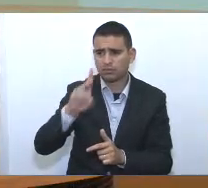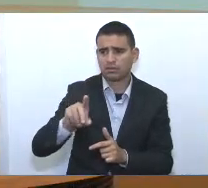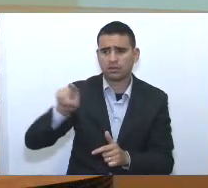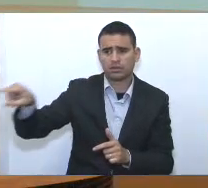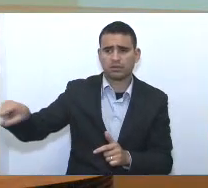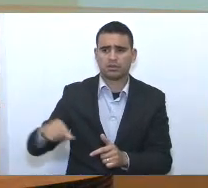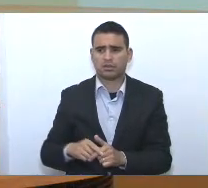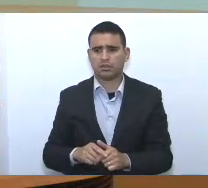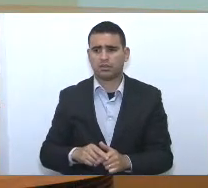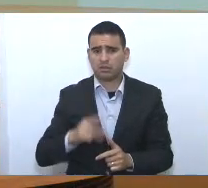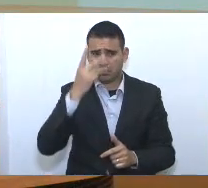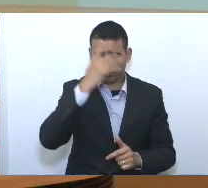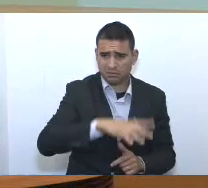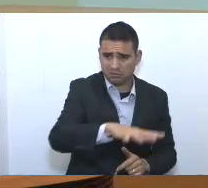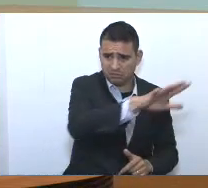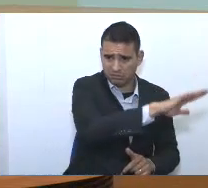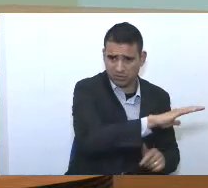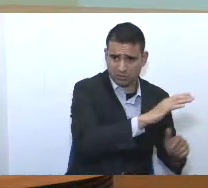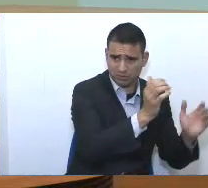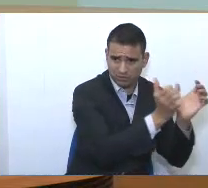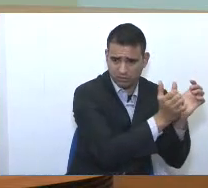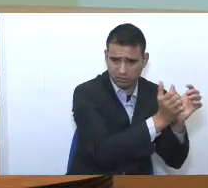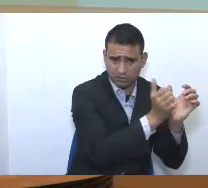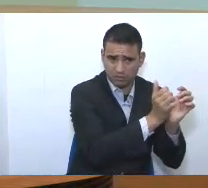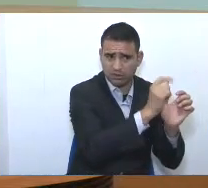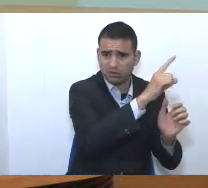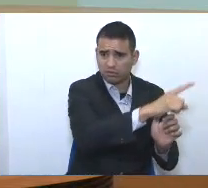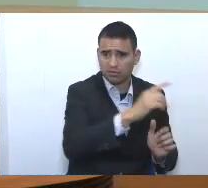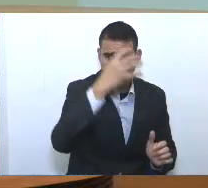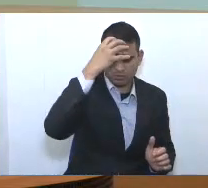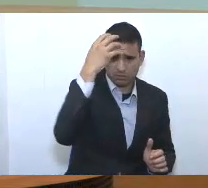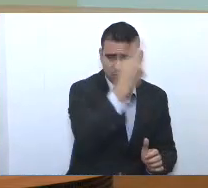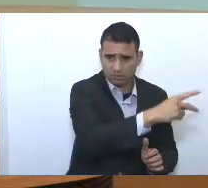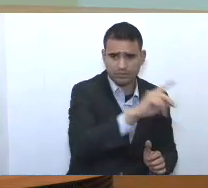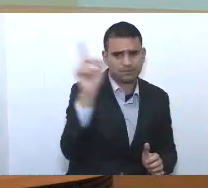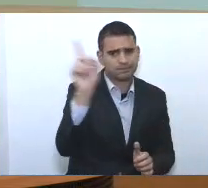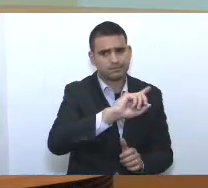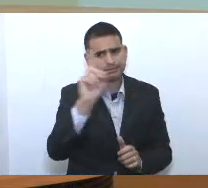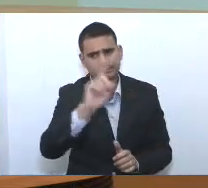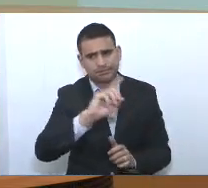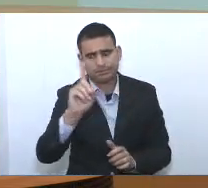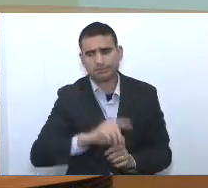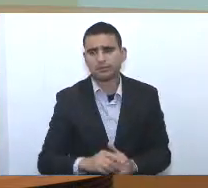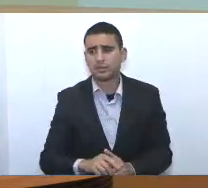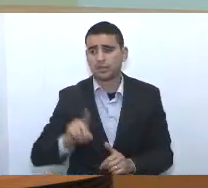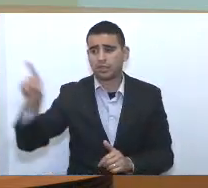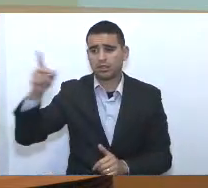ser penalizada e a responsabilidade da prefeitura é muito grande nesse quesito. É grande porque